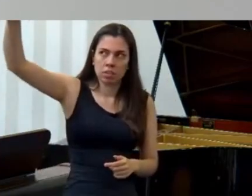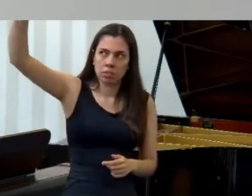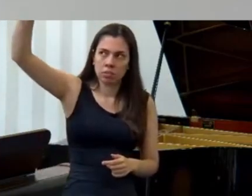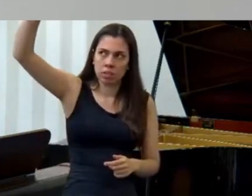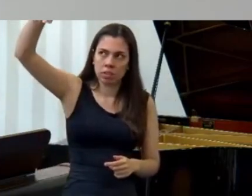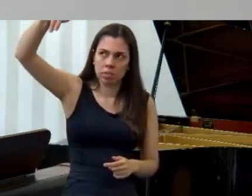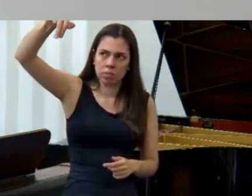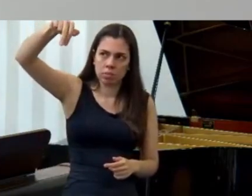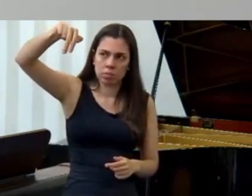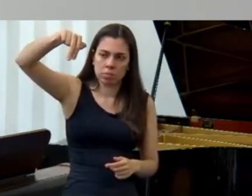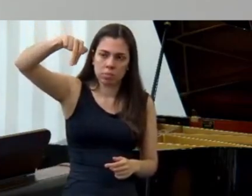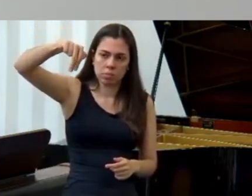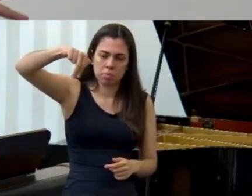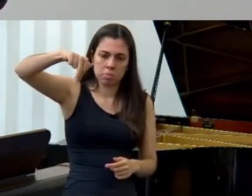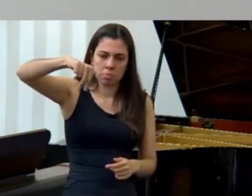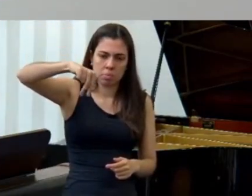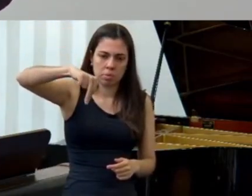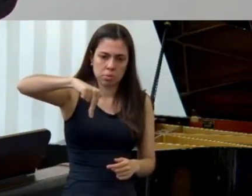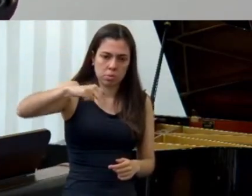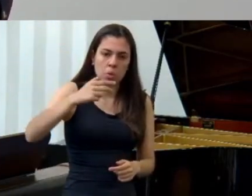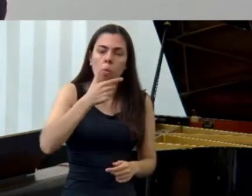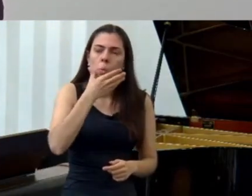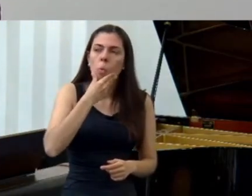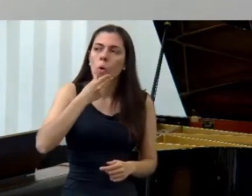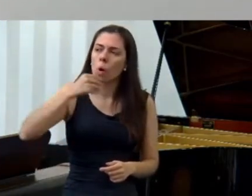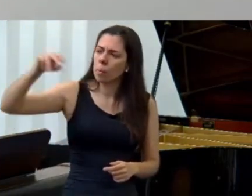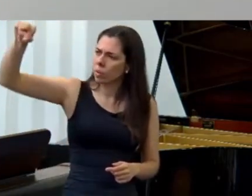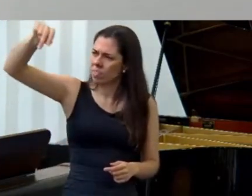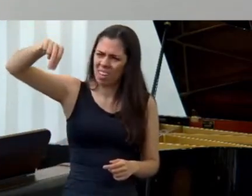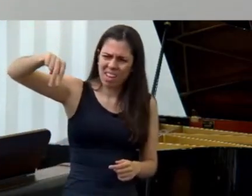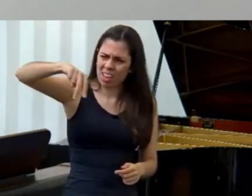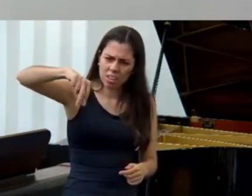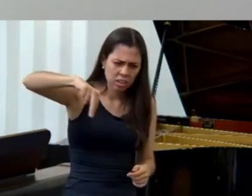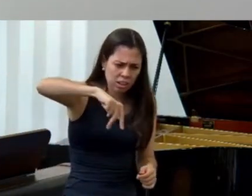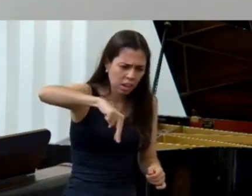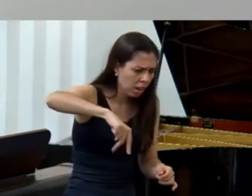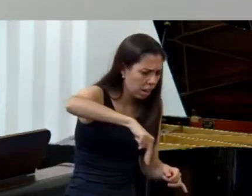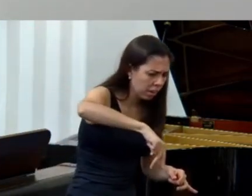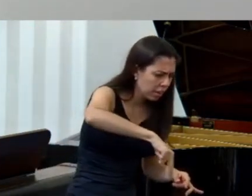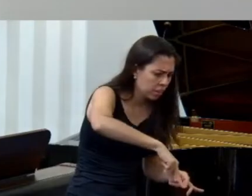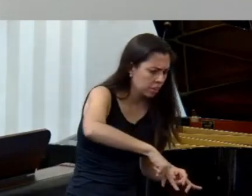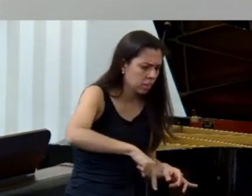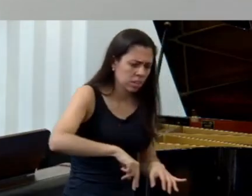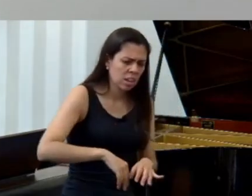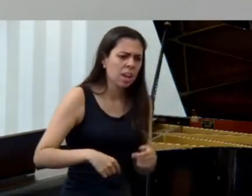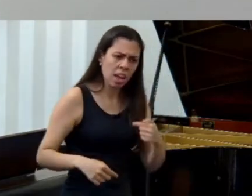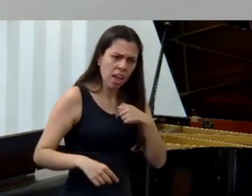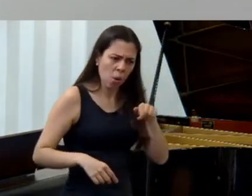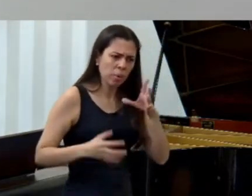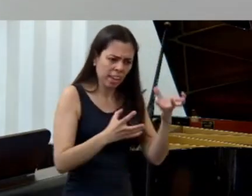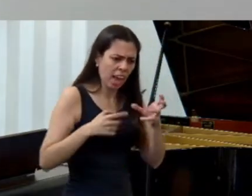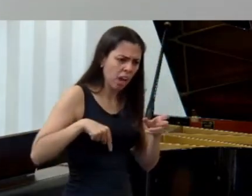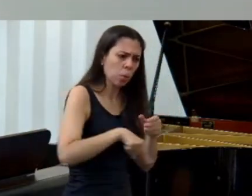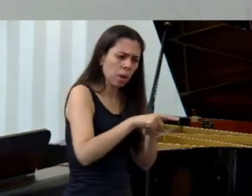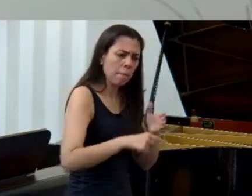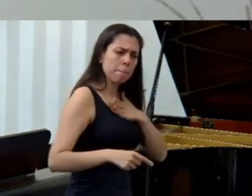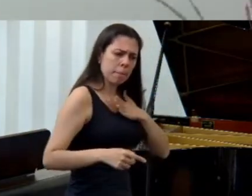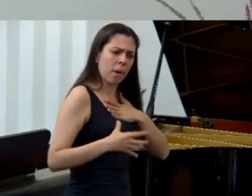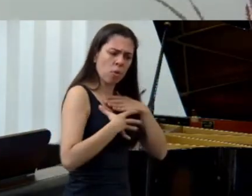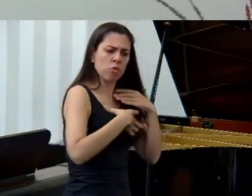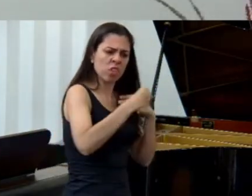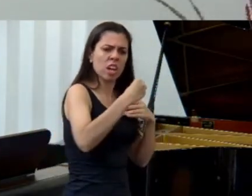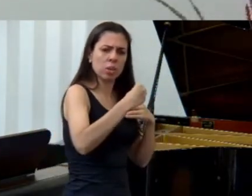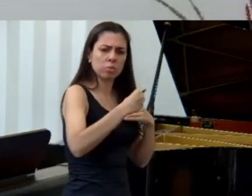estavam as pessoas da segurança, ele tentando entrar e acabou entrando, a polícia tentou impedi-lo, ele disse, não, é o meu